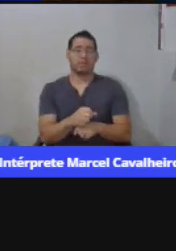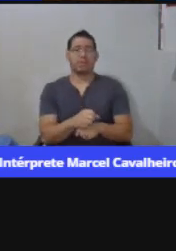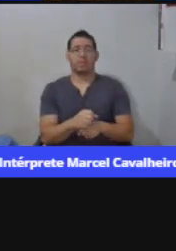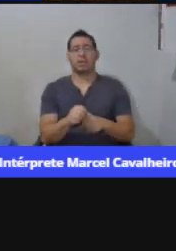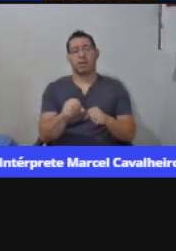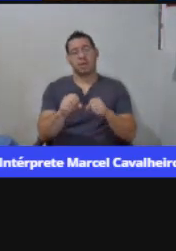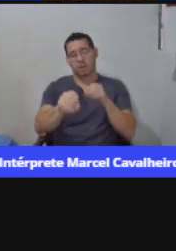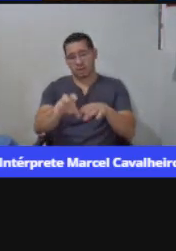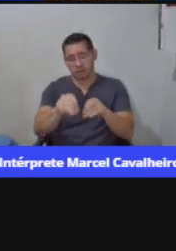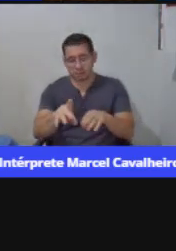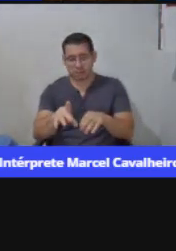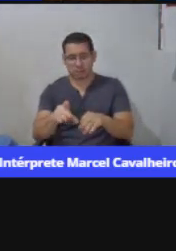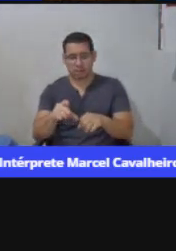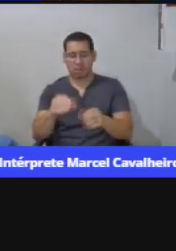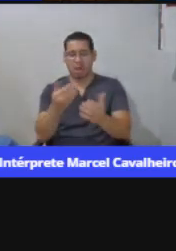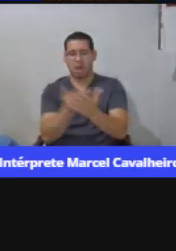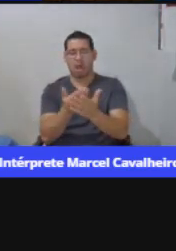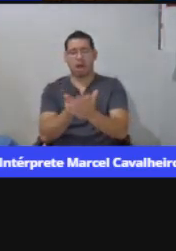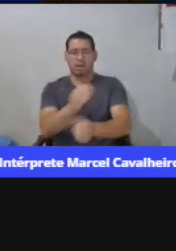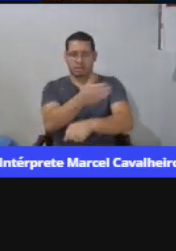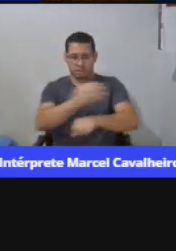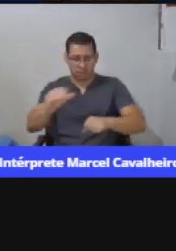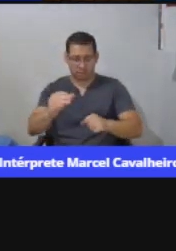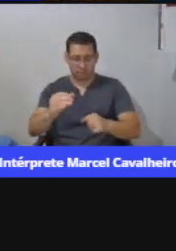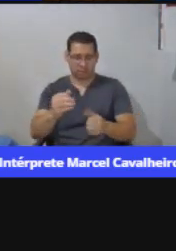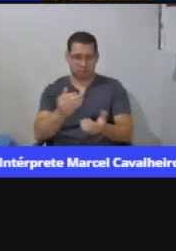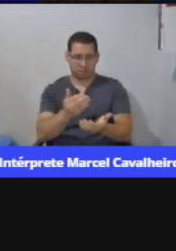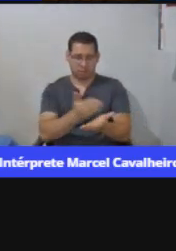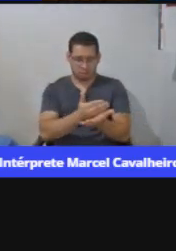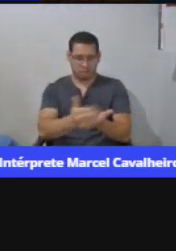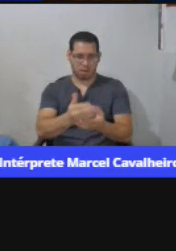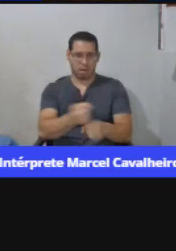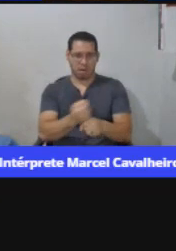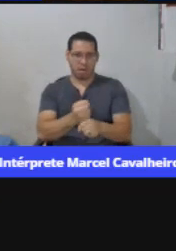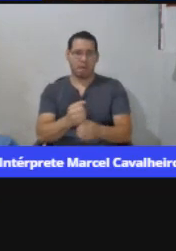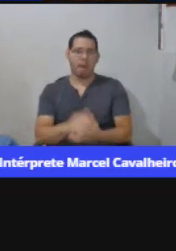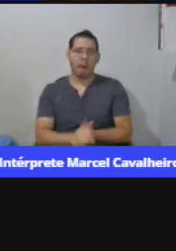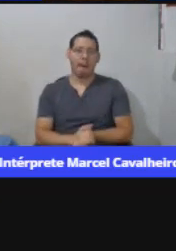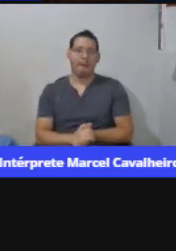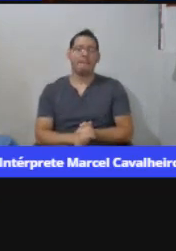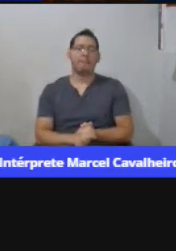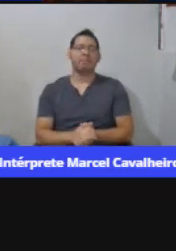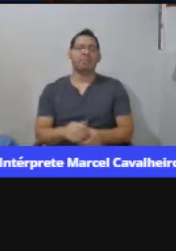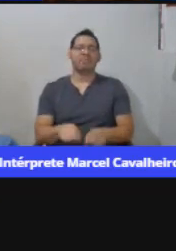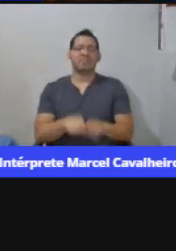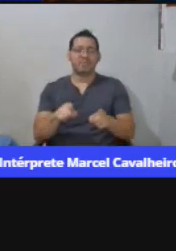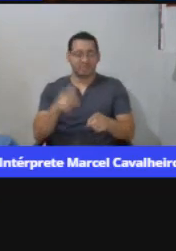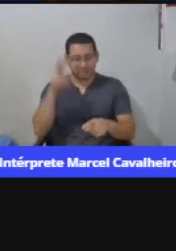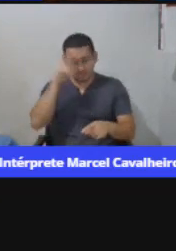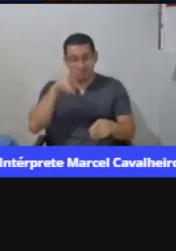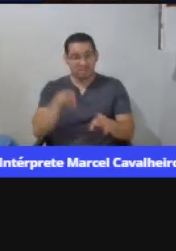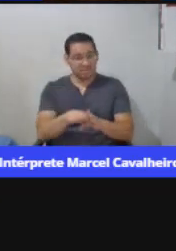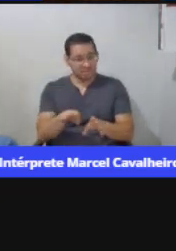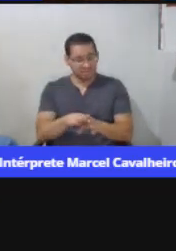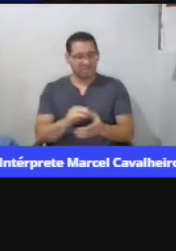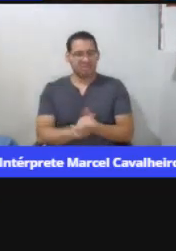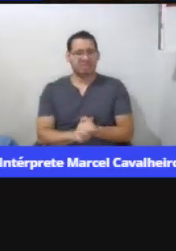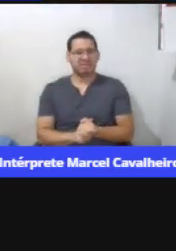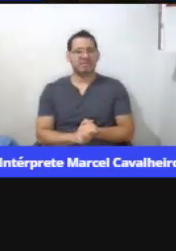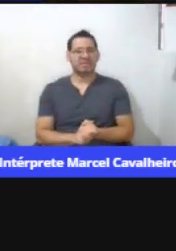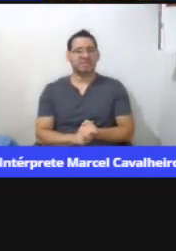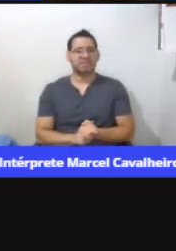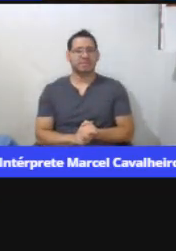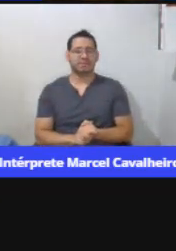da natureza para os anos iniciais, certo? Mas relembrando também que no nosso referencial, que está na